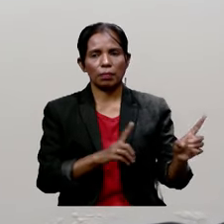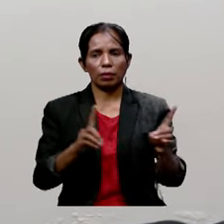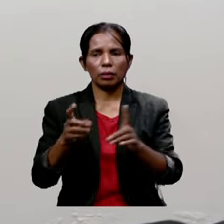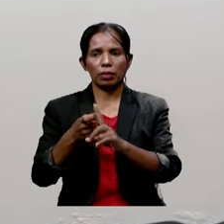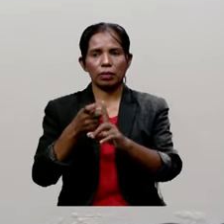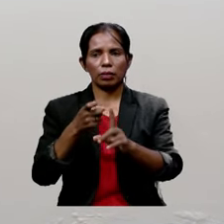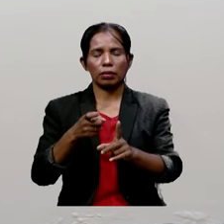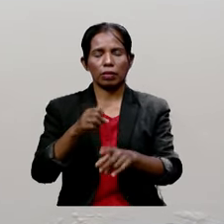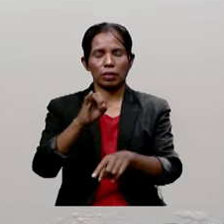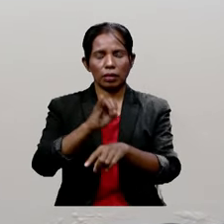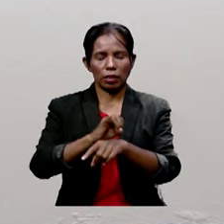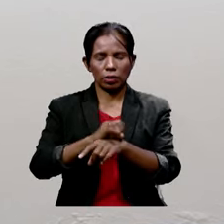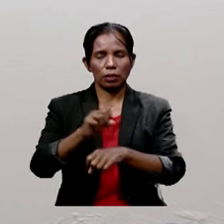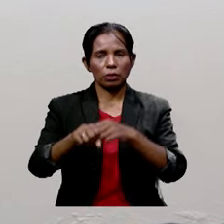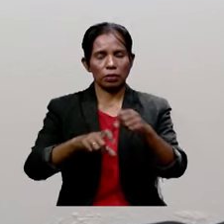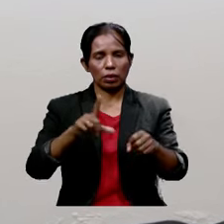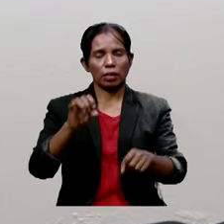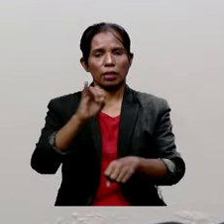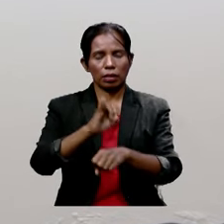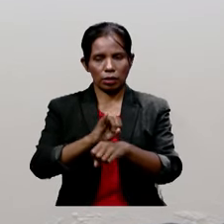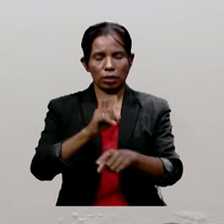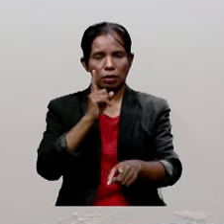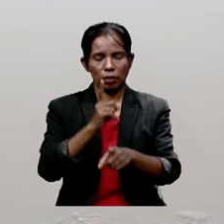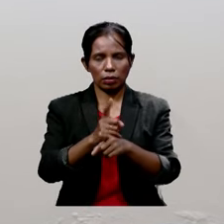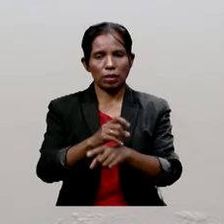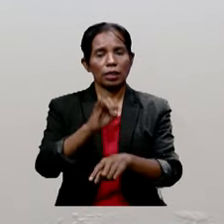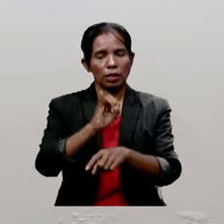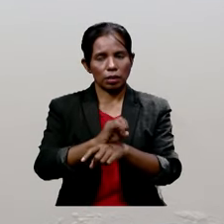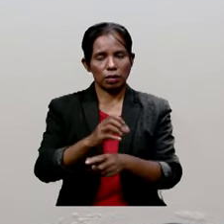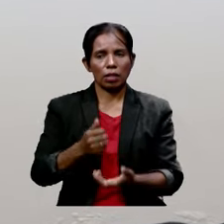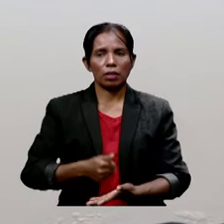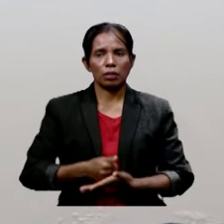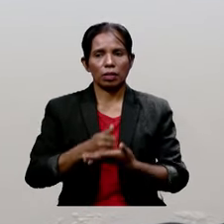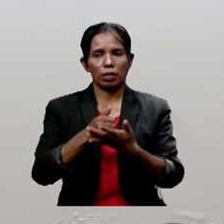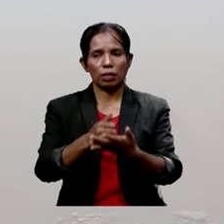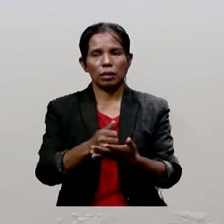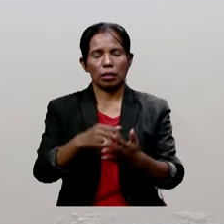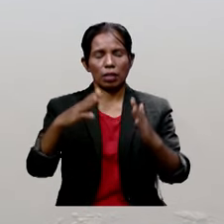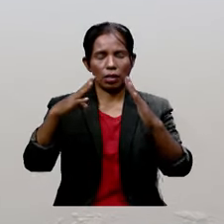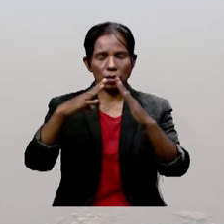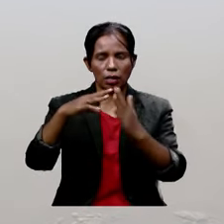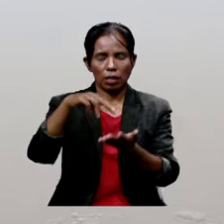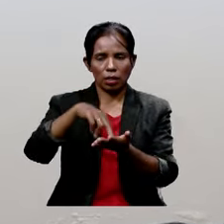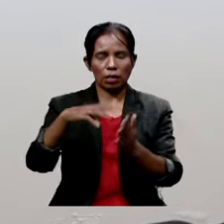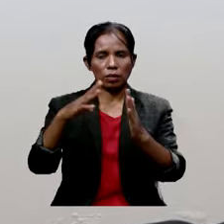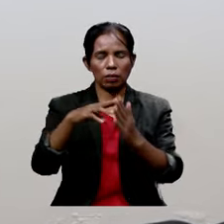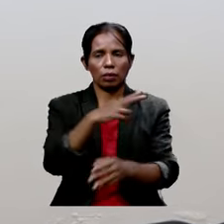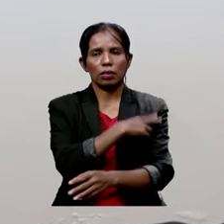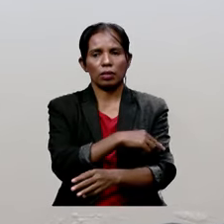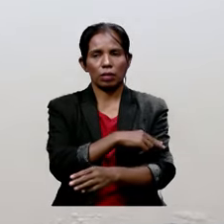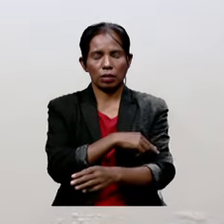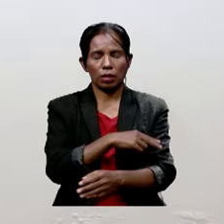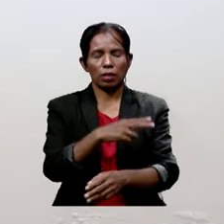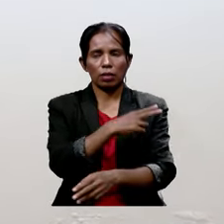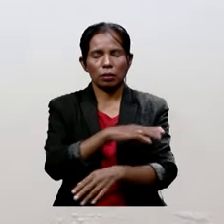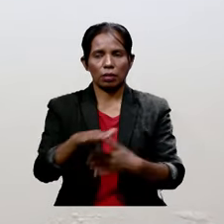doutrina social da igreja, né claro. Também nem uma crerá nem nos tomata hari escola, hari hospital, clínica